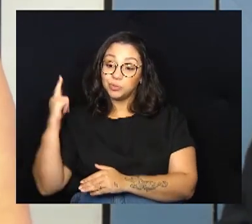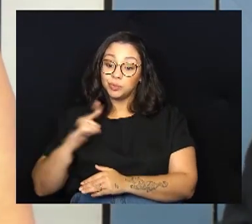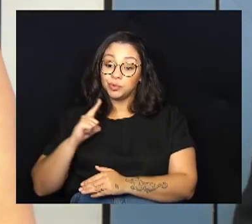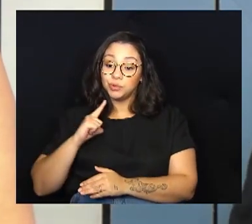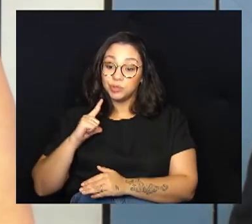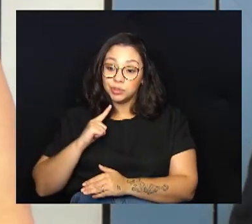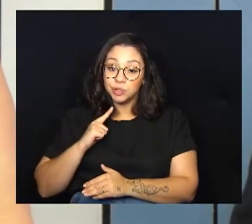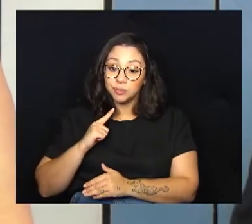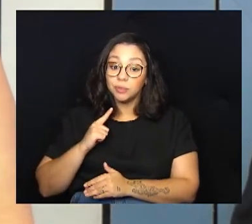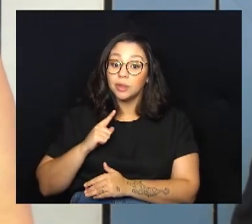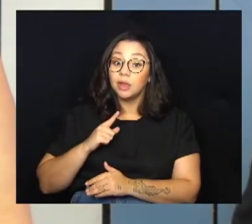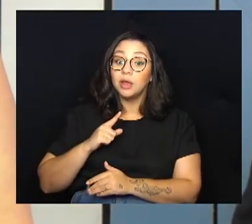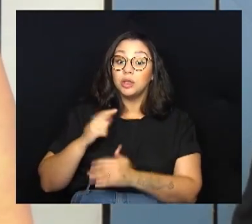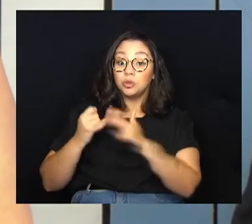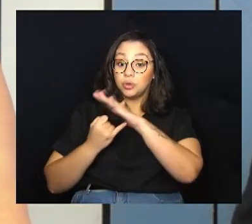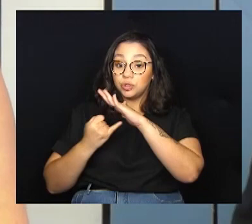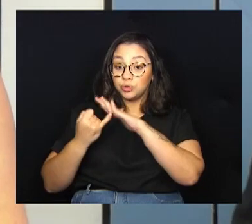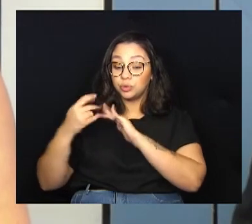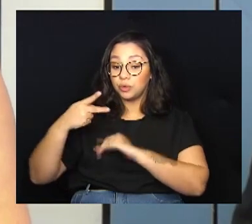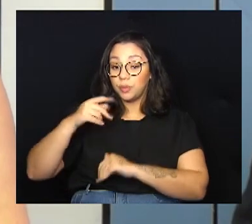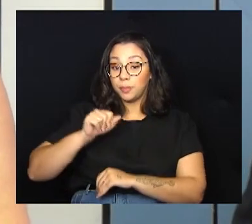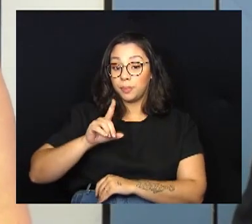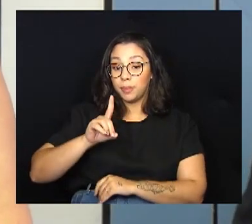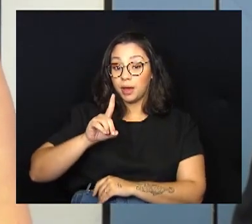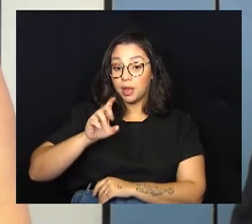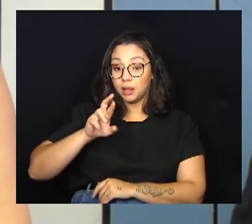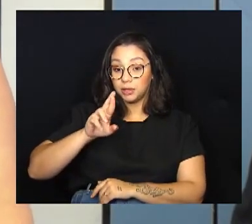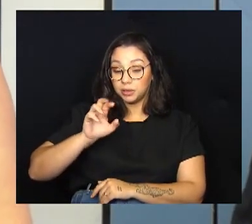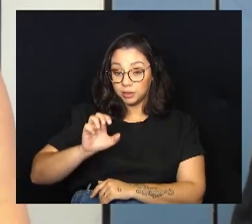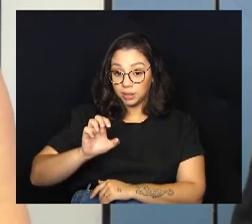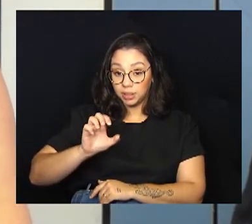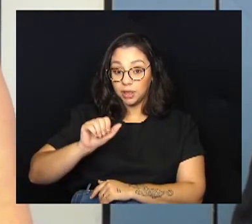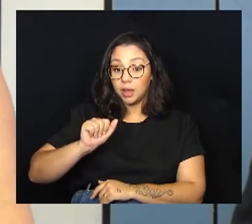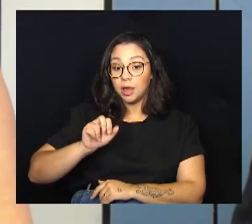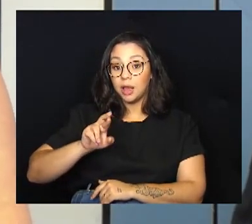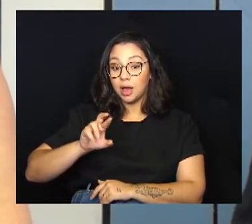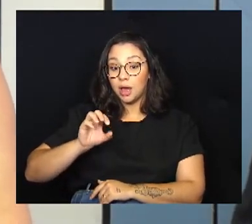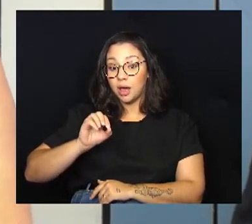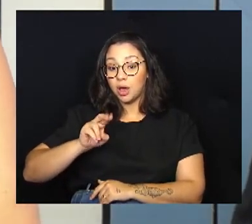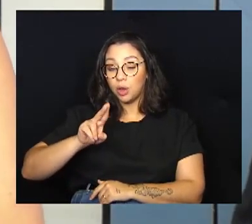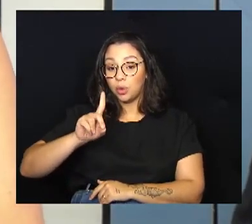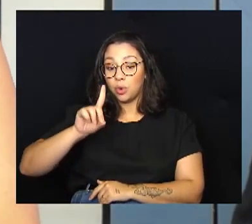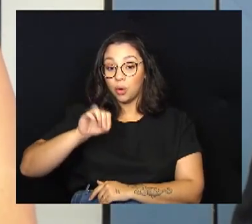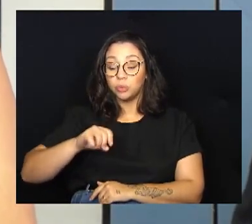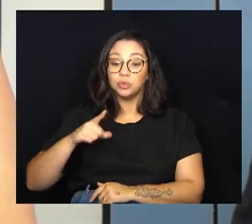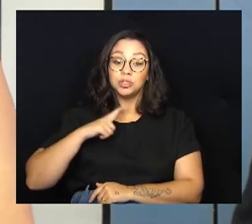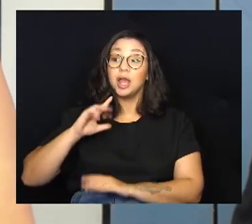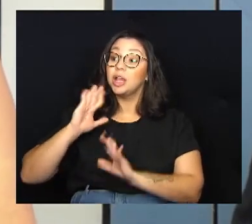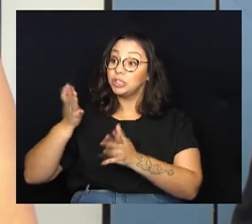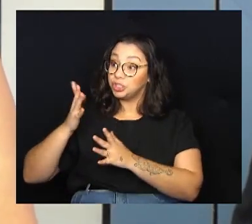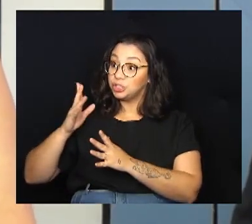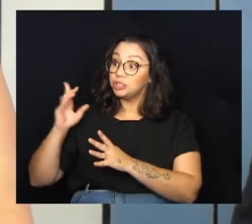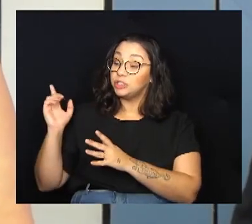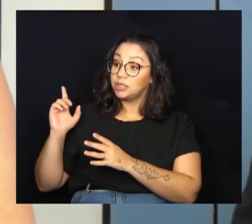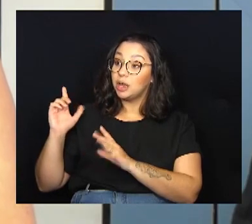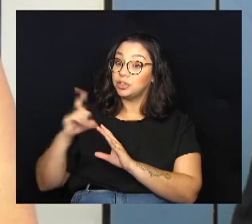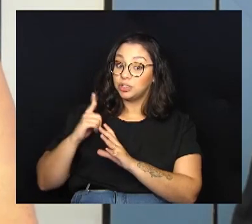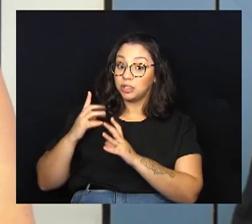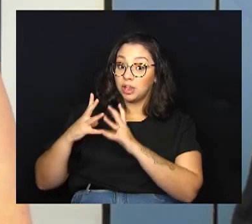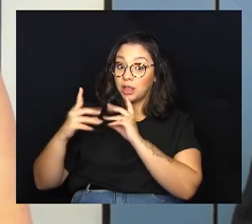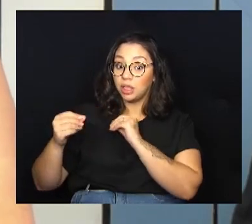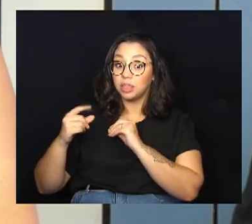rua e estivesse em São Paulo e passasse por alguma situação lá, mas com toda certeza, eu ia adorar morar no centro da cidade de Campinas, porque eu tenho tudo